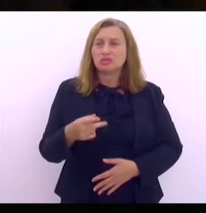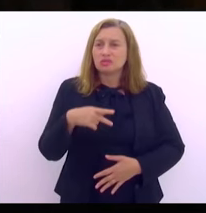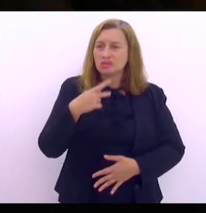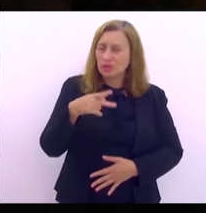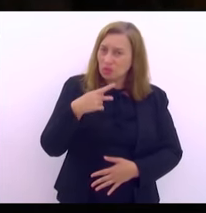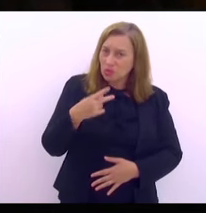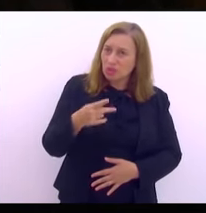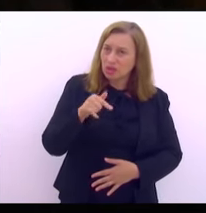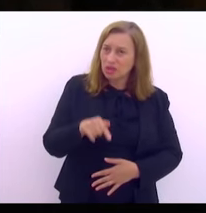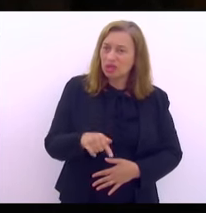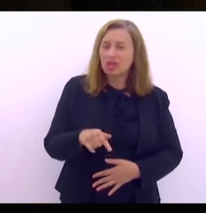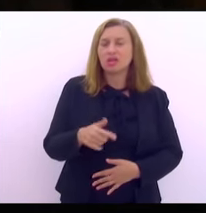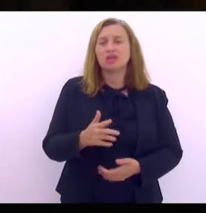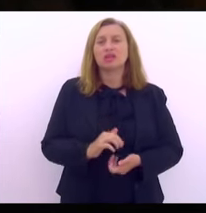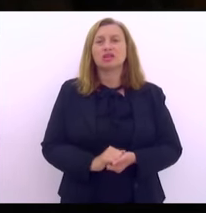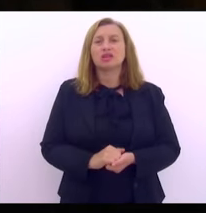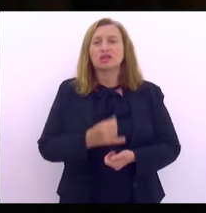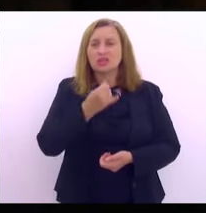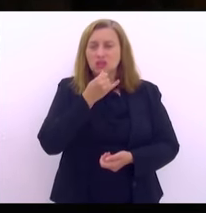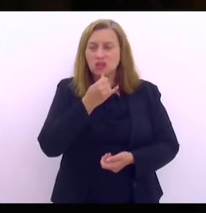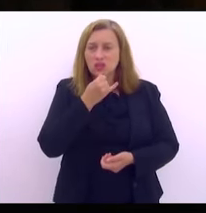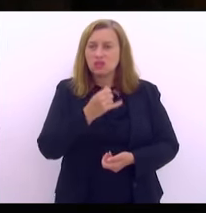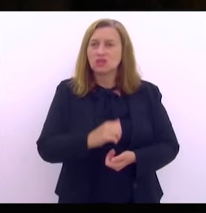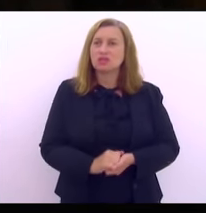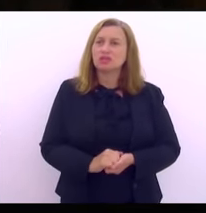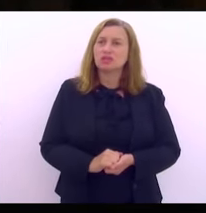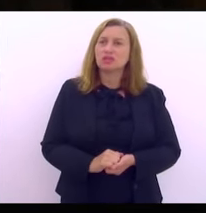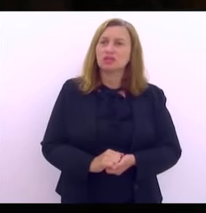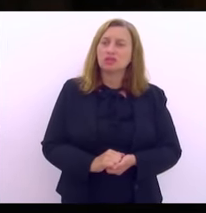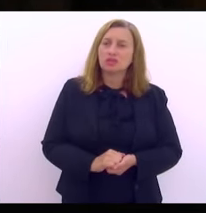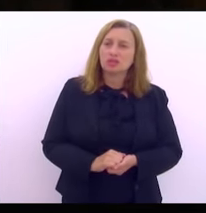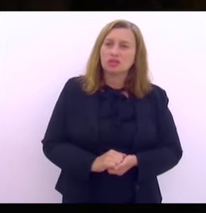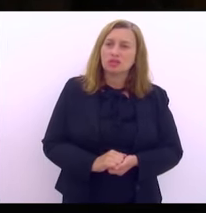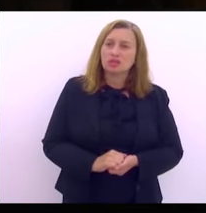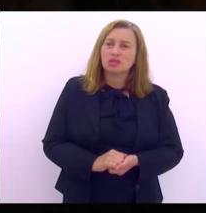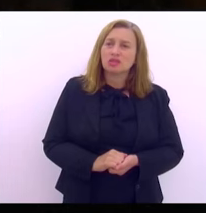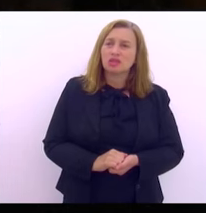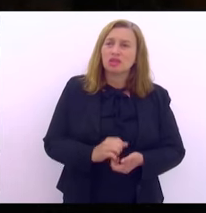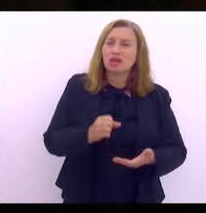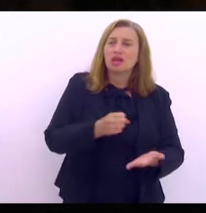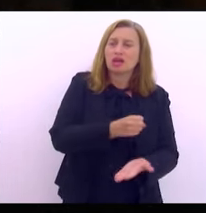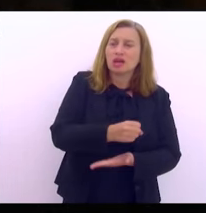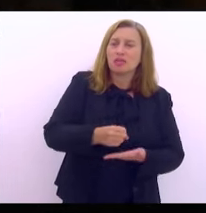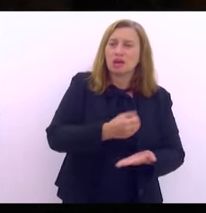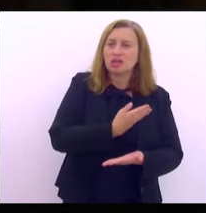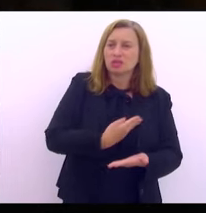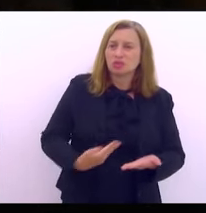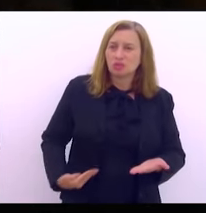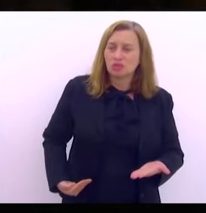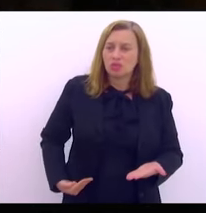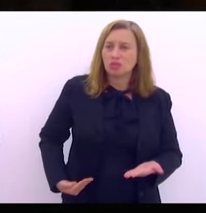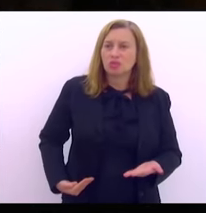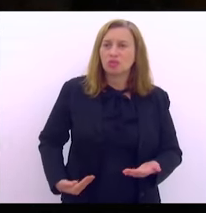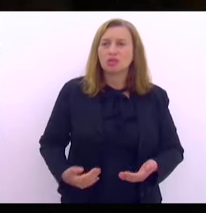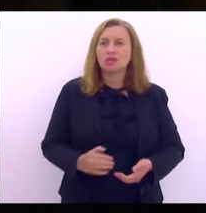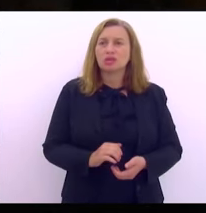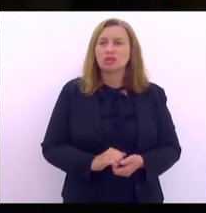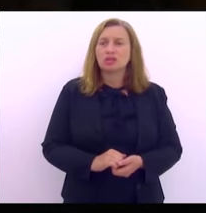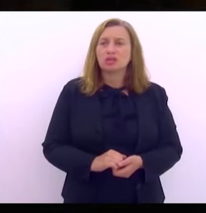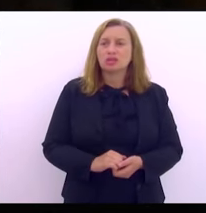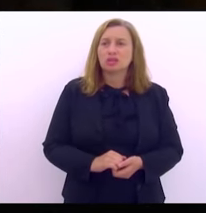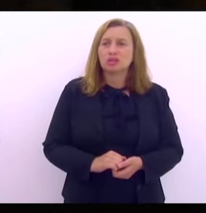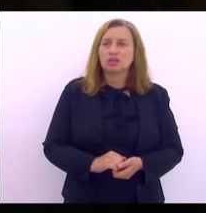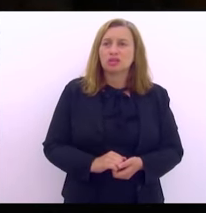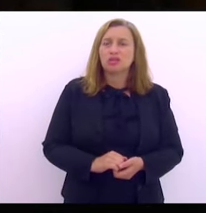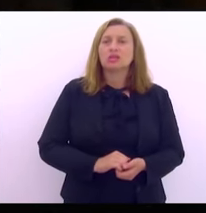mas crítico, colocou aqui que a base do governo estava roubando o discurso crítico